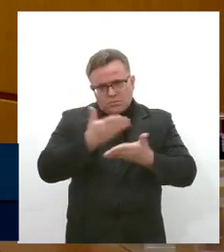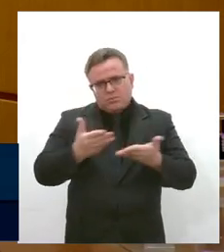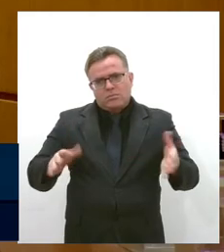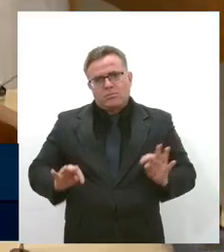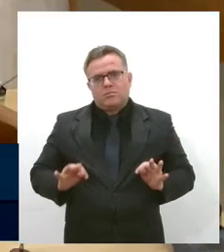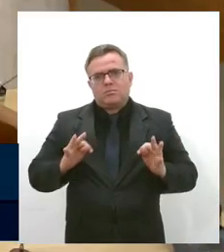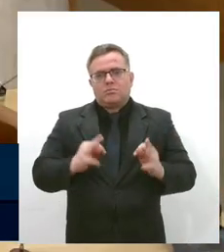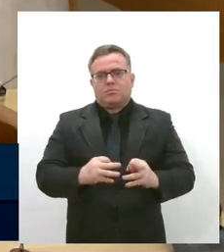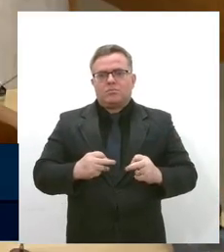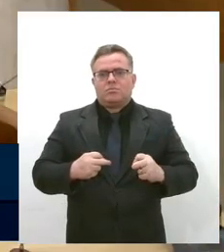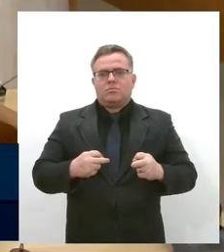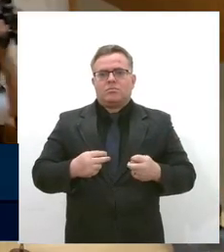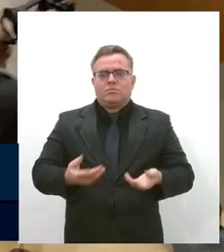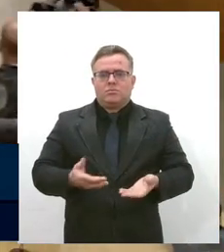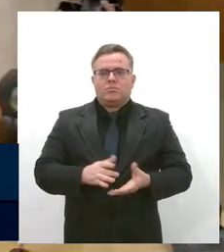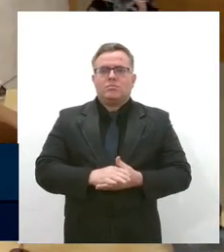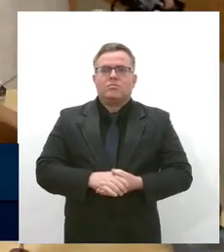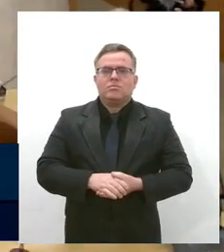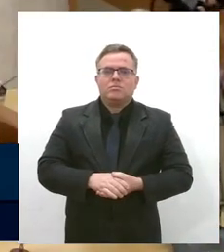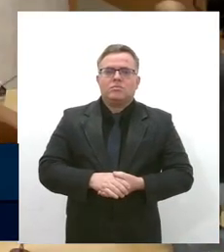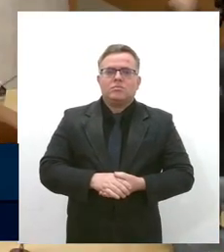acompanham.